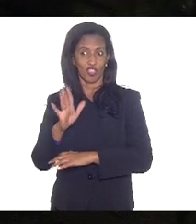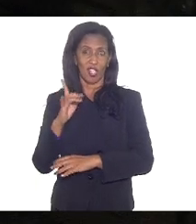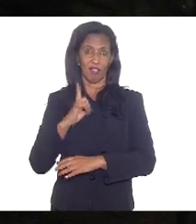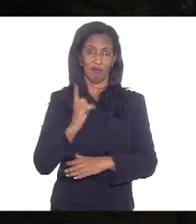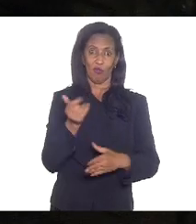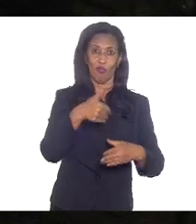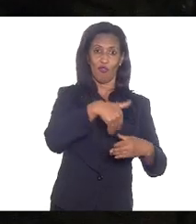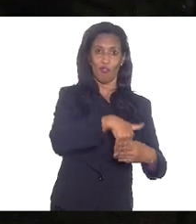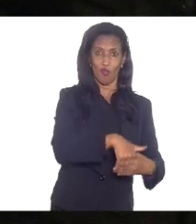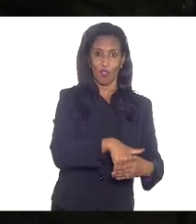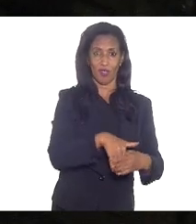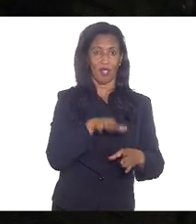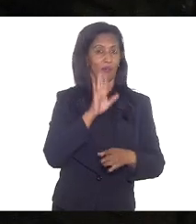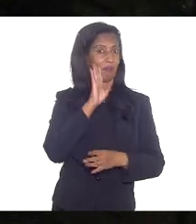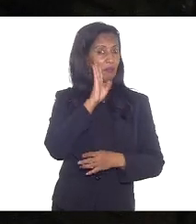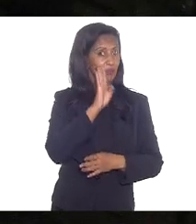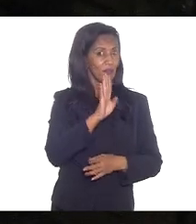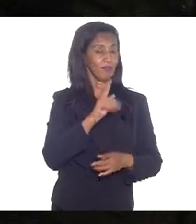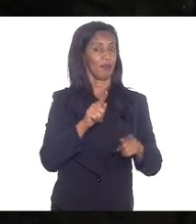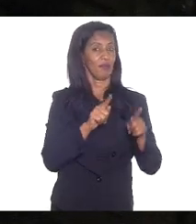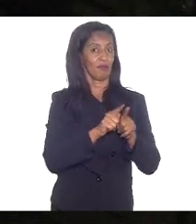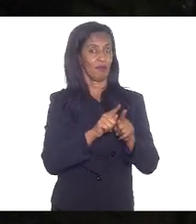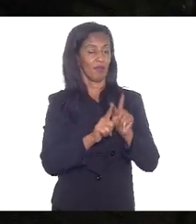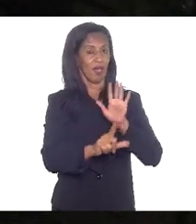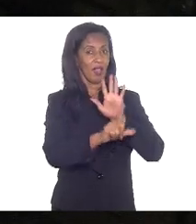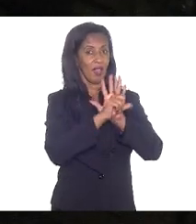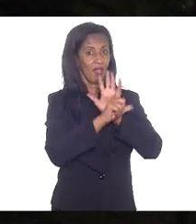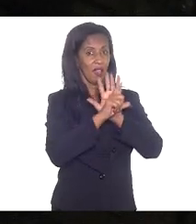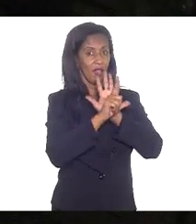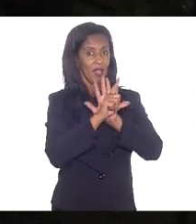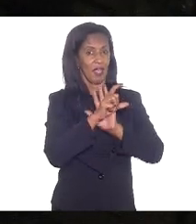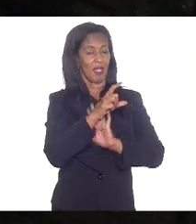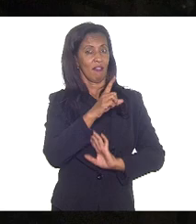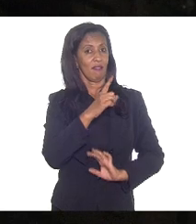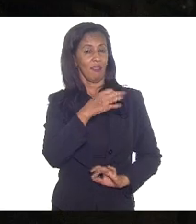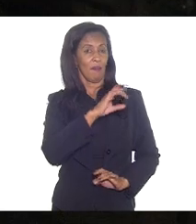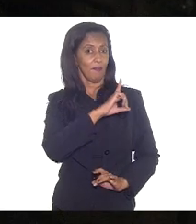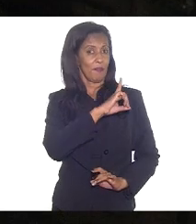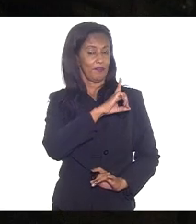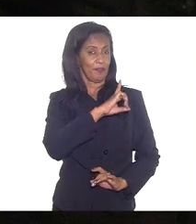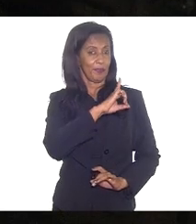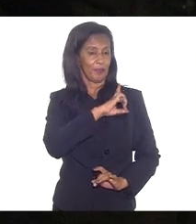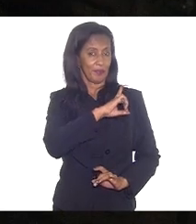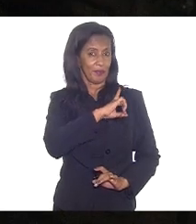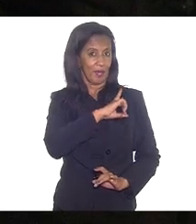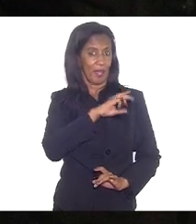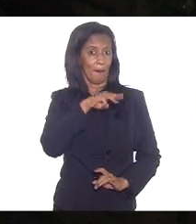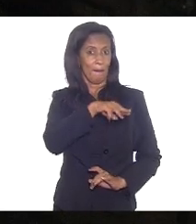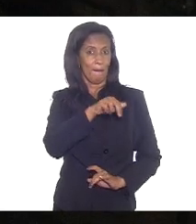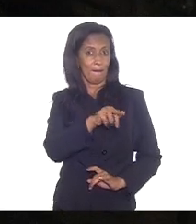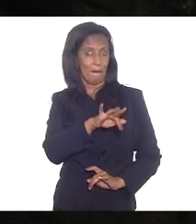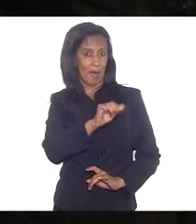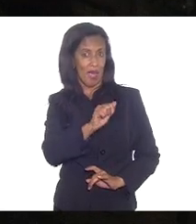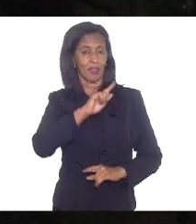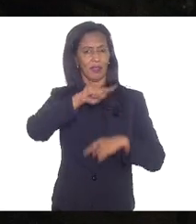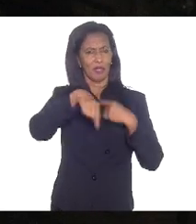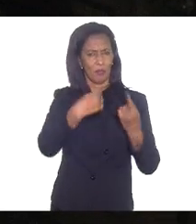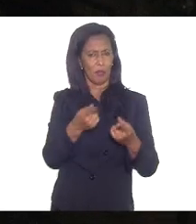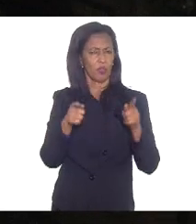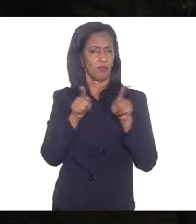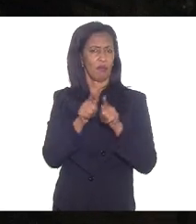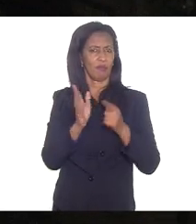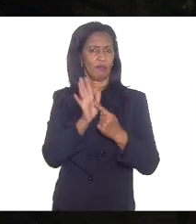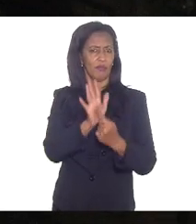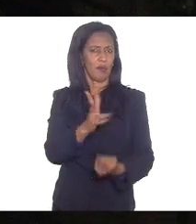votado a prioridade, que foi uma lei da deputada Marta Rocha. Depois eu fiz uma indicação também para